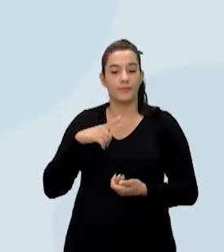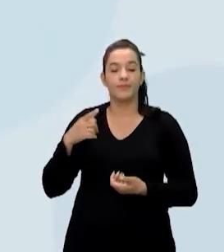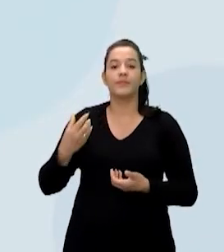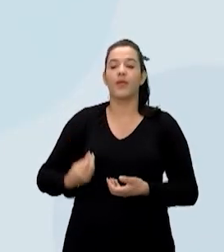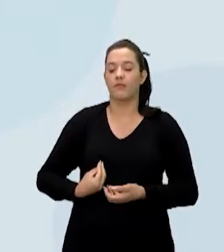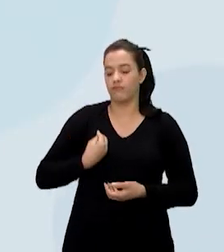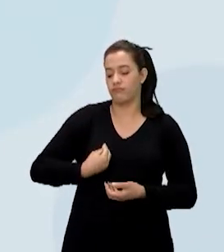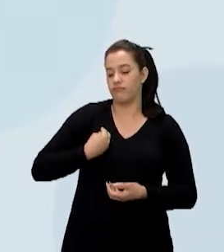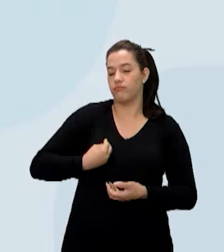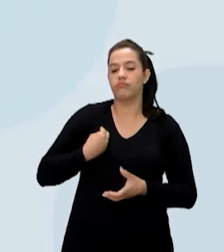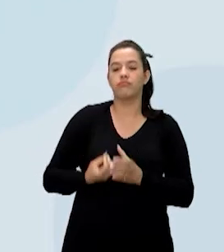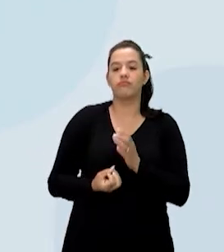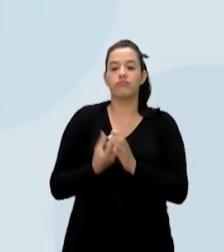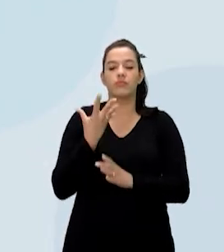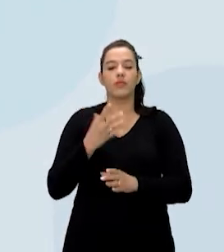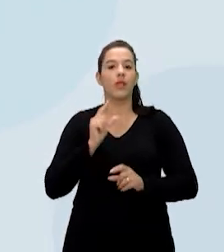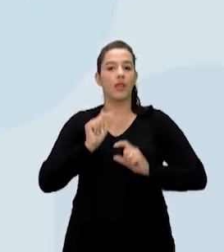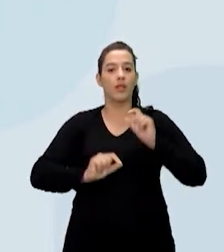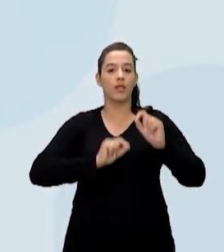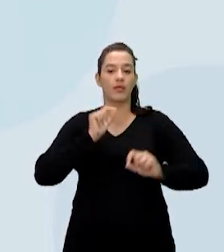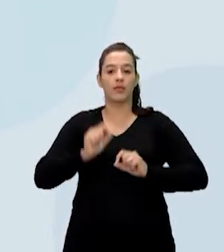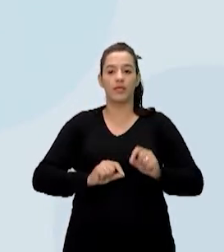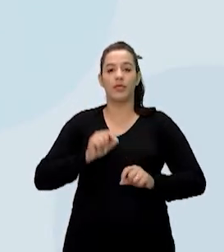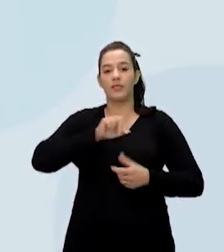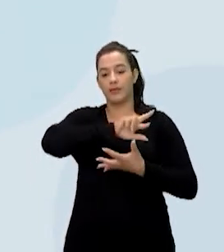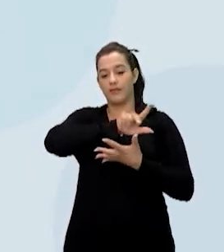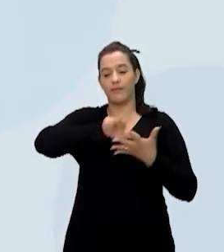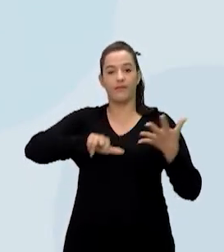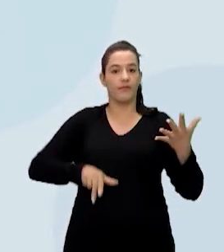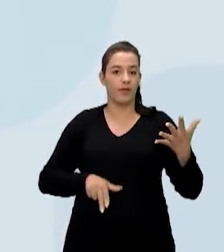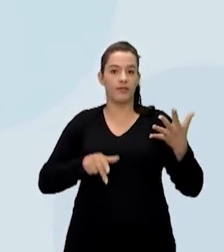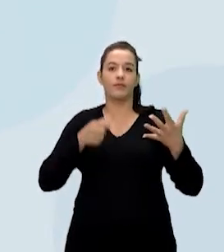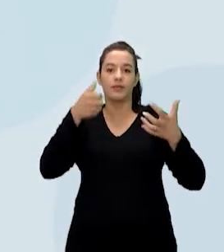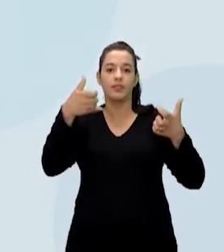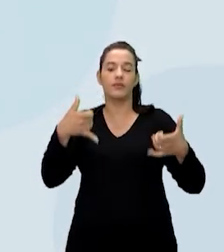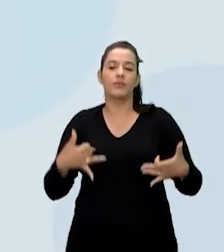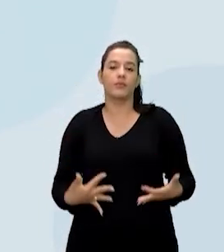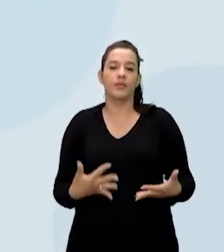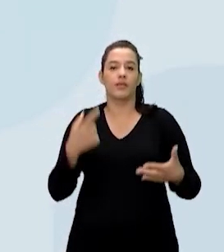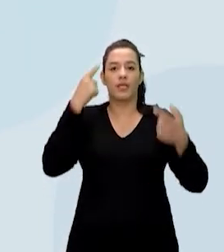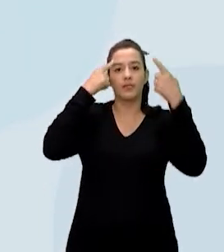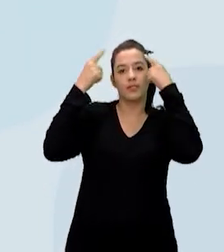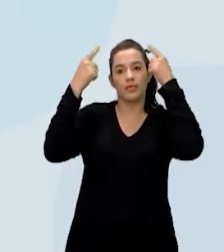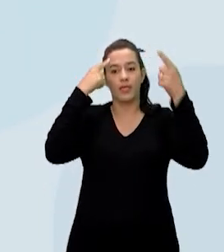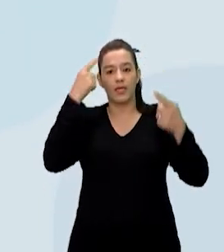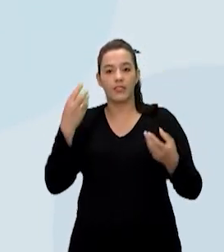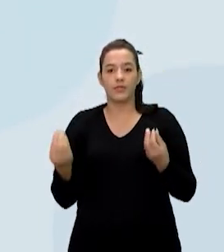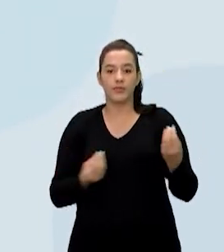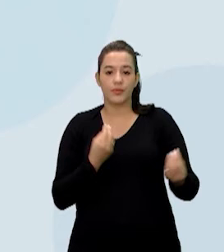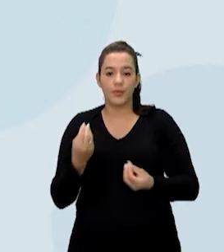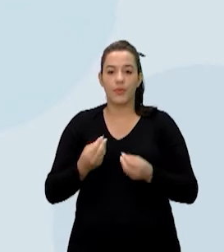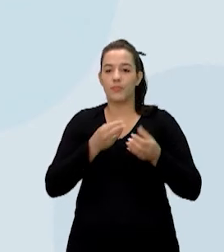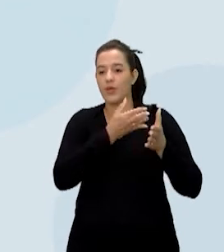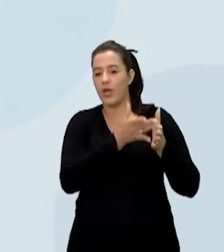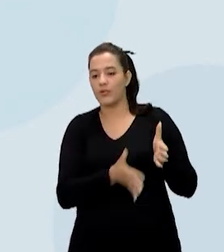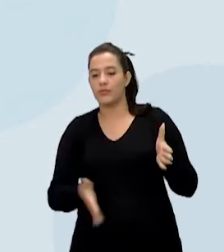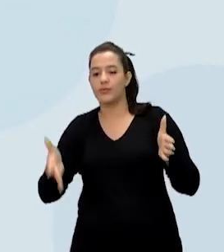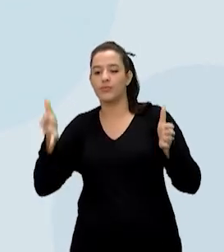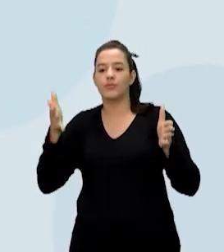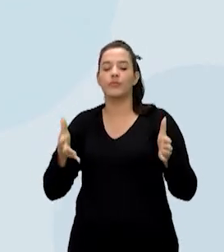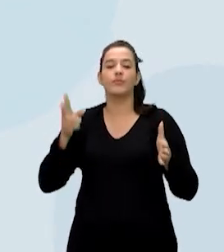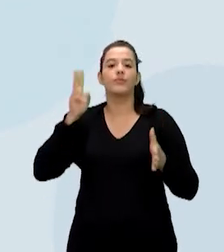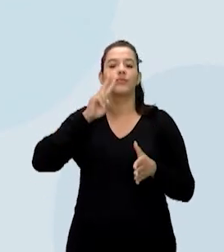origem da vida, a gente tem várias nuances, ou seja, a gente tem várias ideias que percorreram,